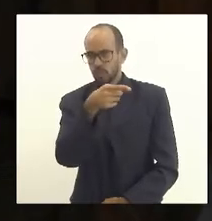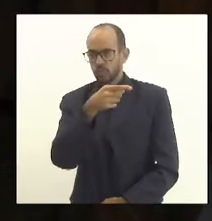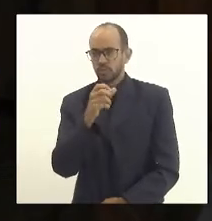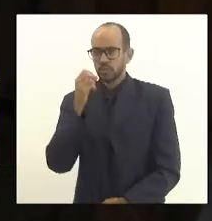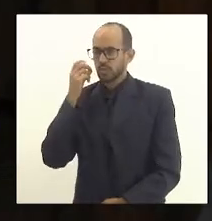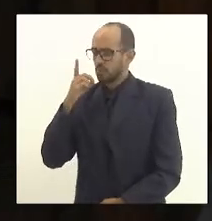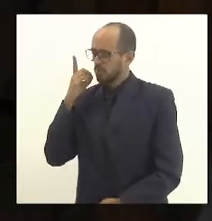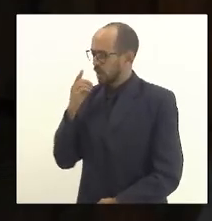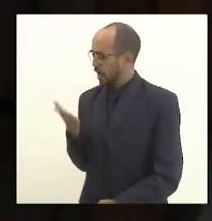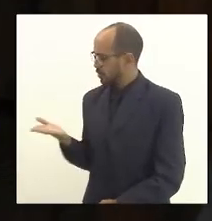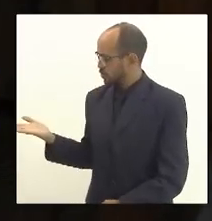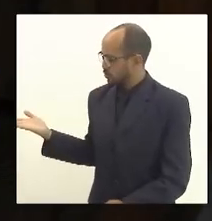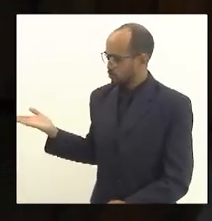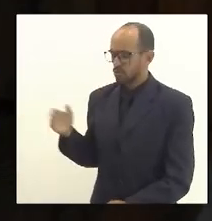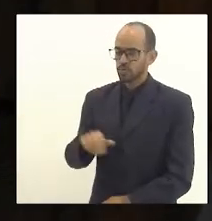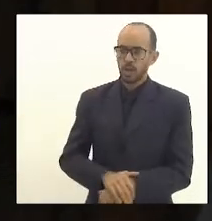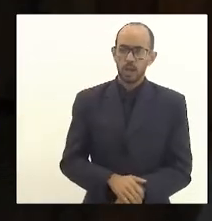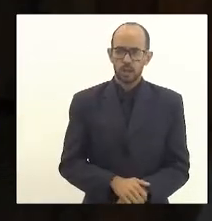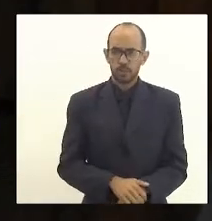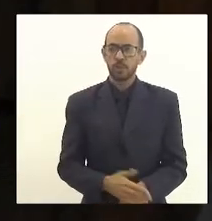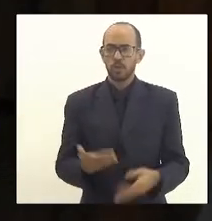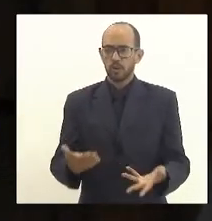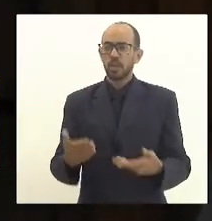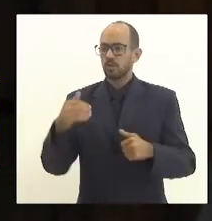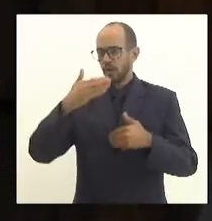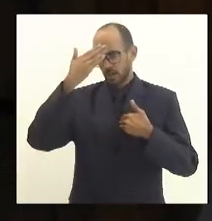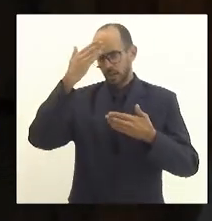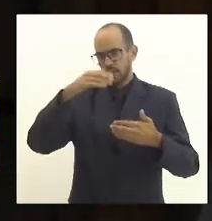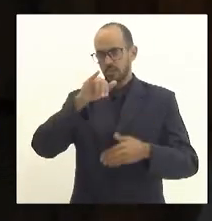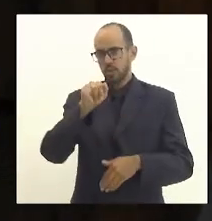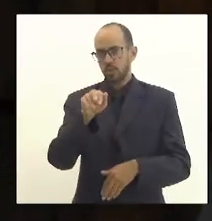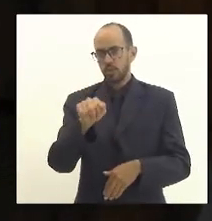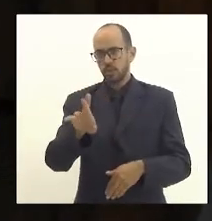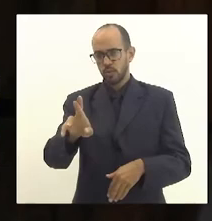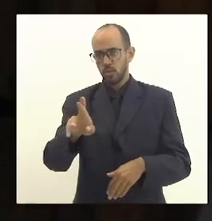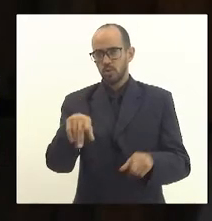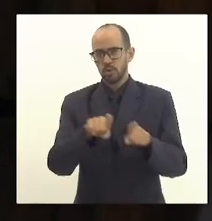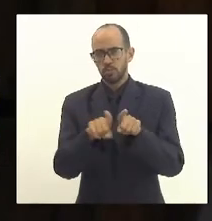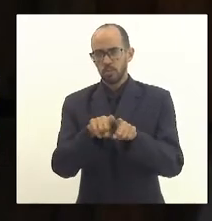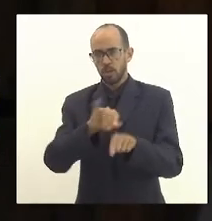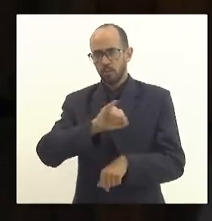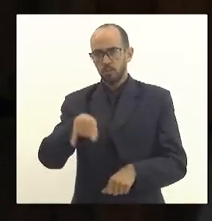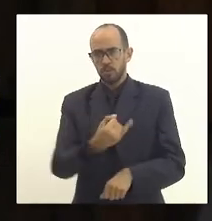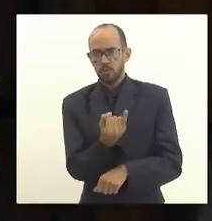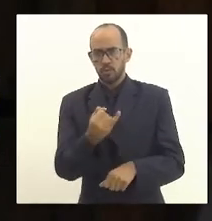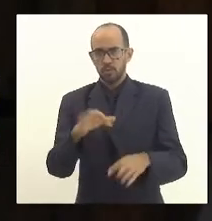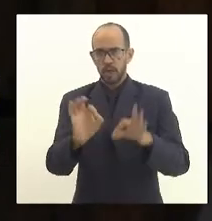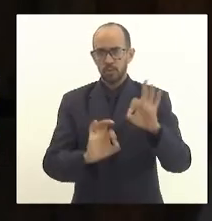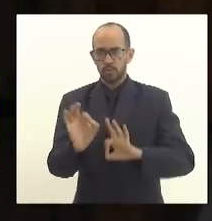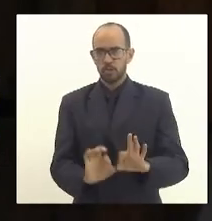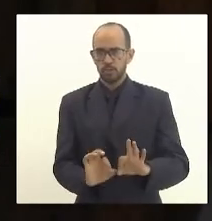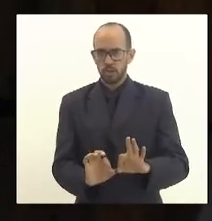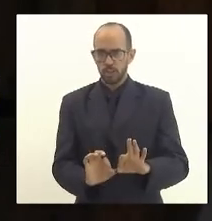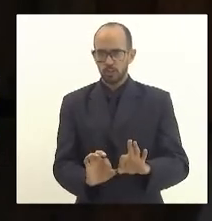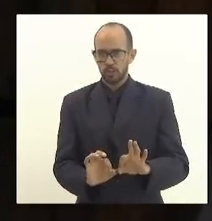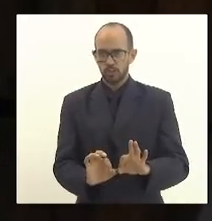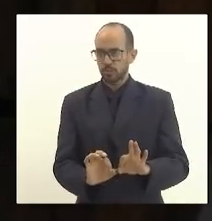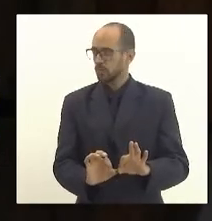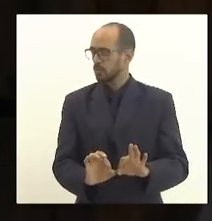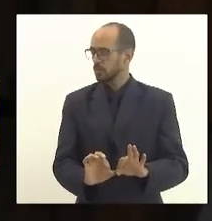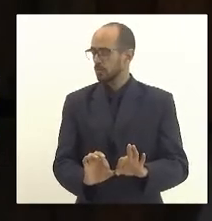deputado. Queria agradecer ao Igor, presidente da BDI, a oportunidade do projeto. Esse projeto